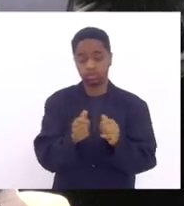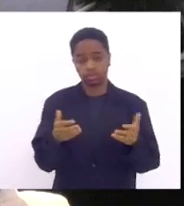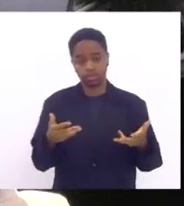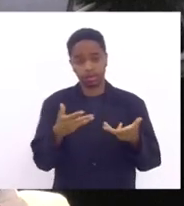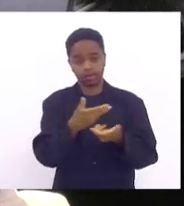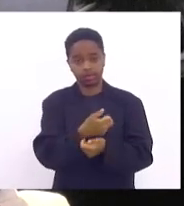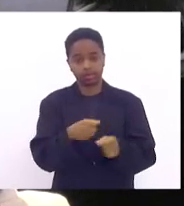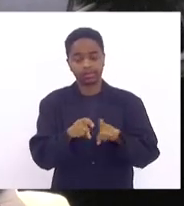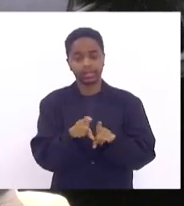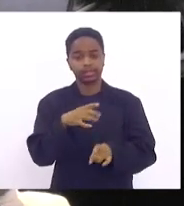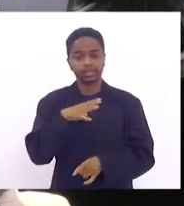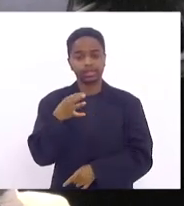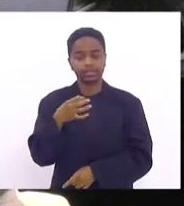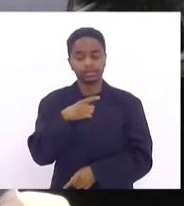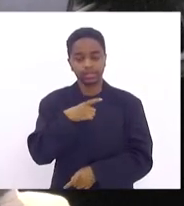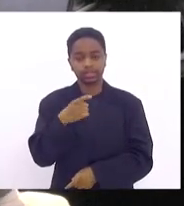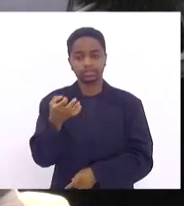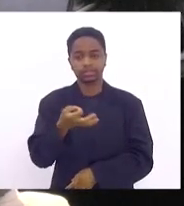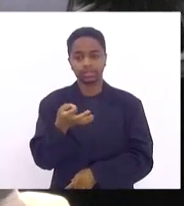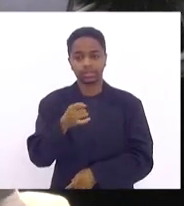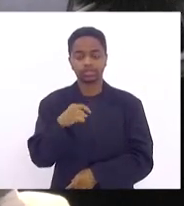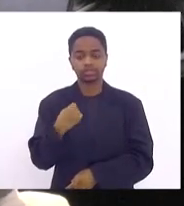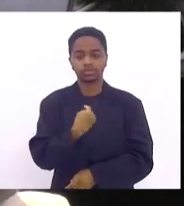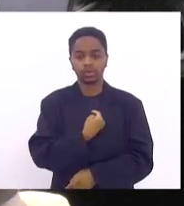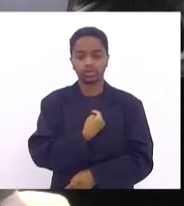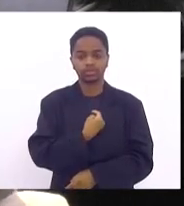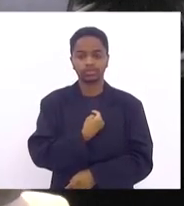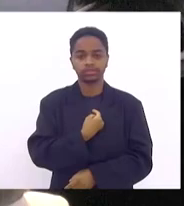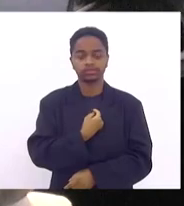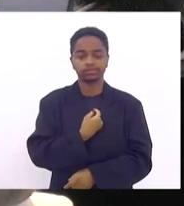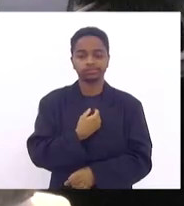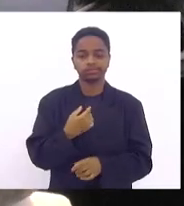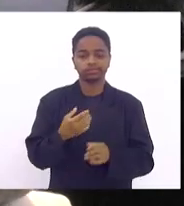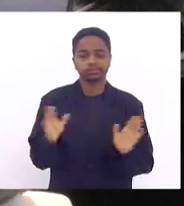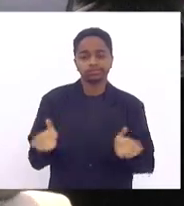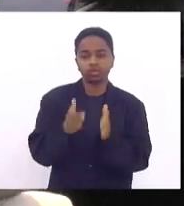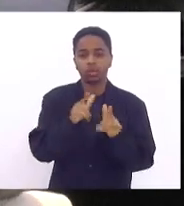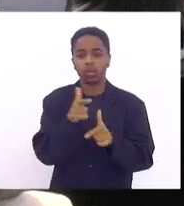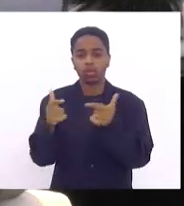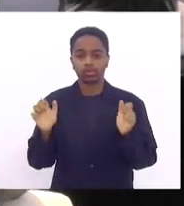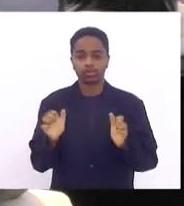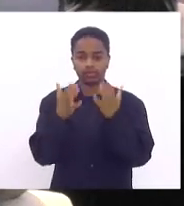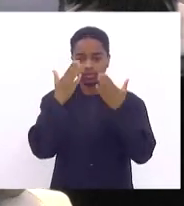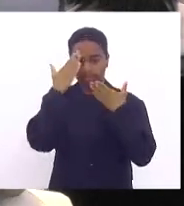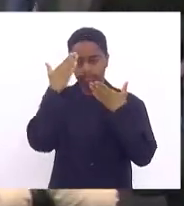certeza que a gente deixa plantada uma semente para muitos outros eventos muito muito